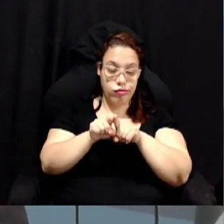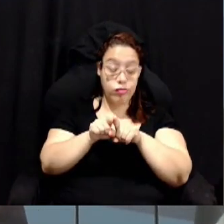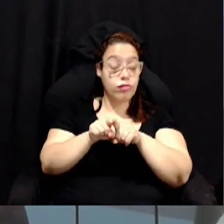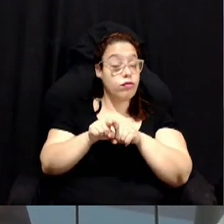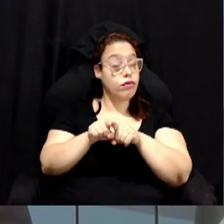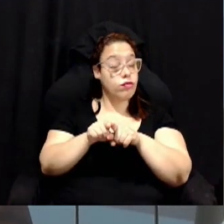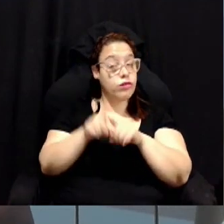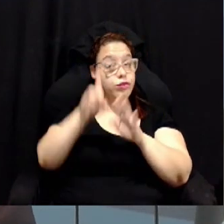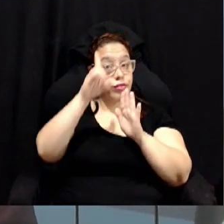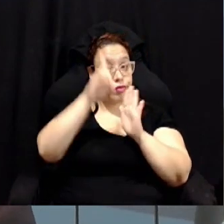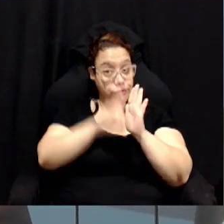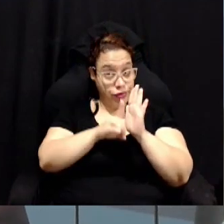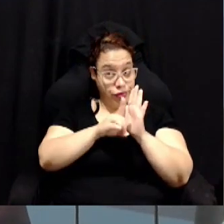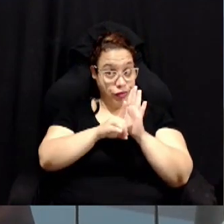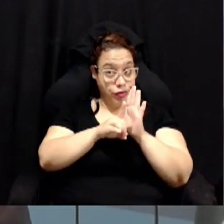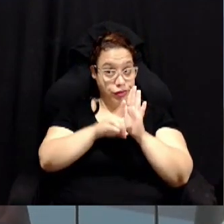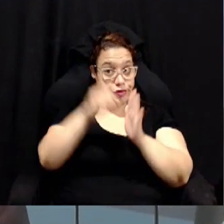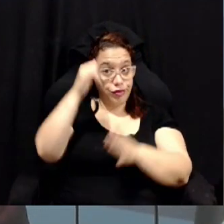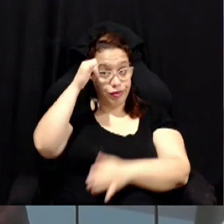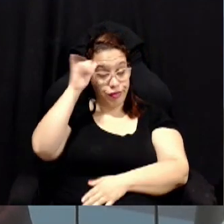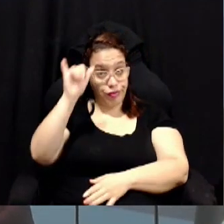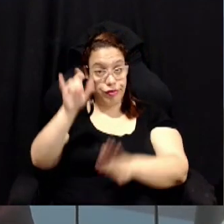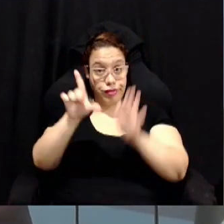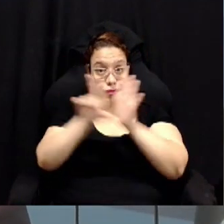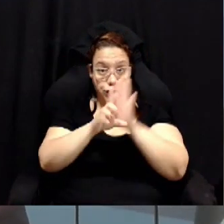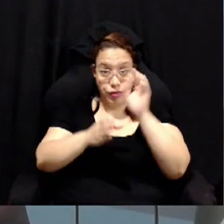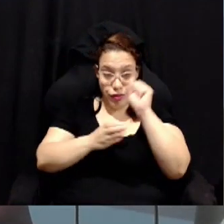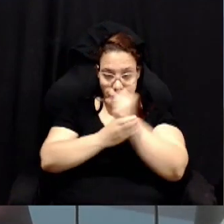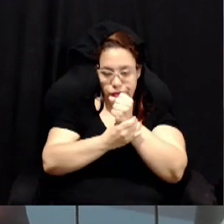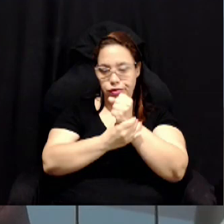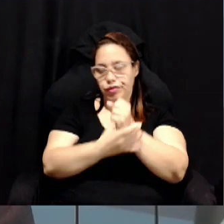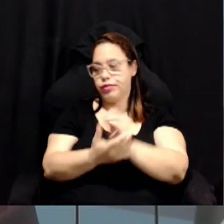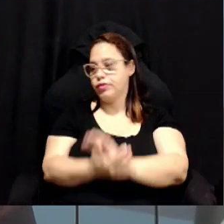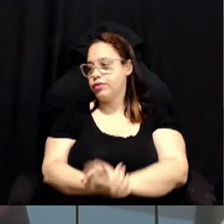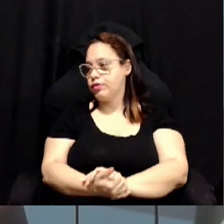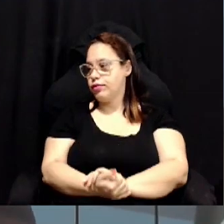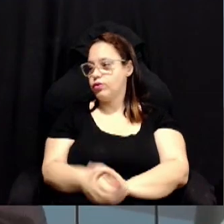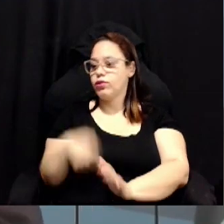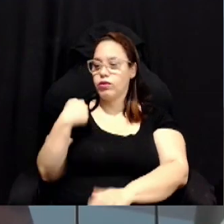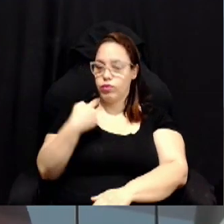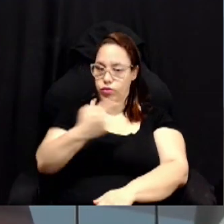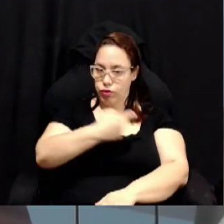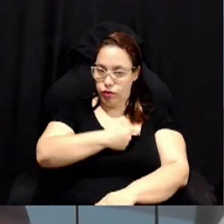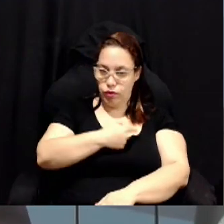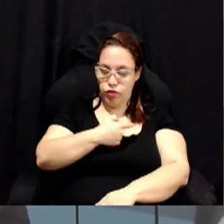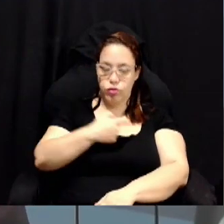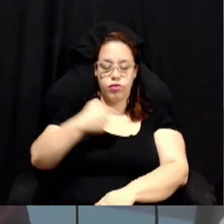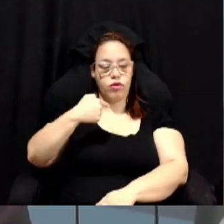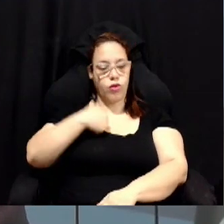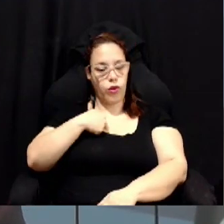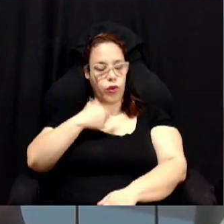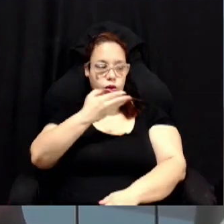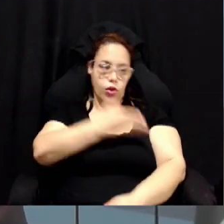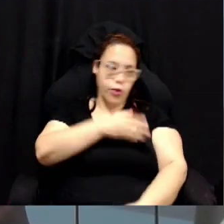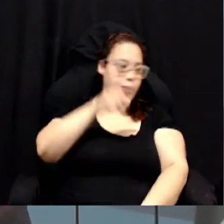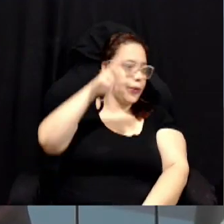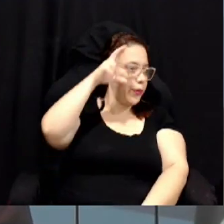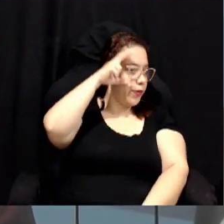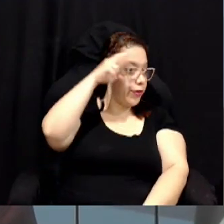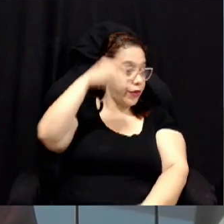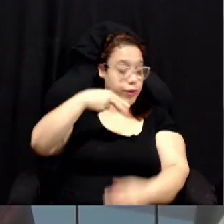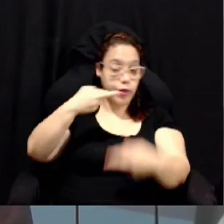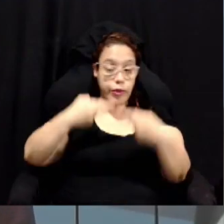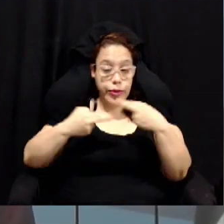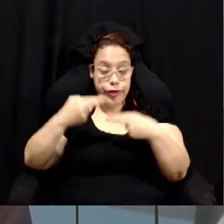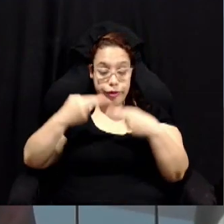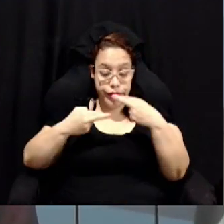direitos previstos em leis têm que ser garantidos. Nós, eu, Carlinhos, o Poder Legislativo, estamos aqui para fiscalizar.